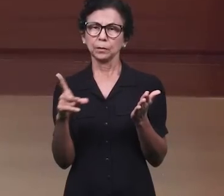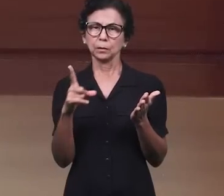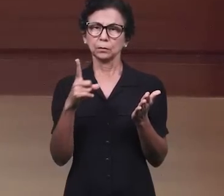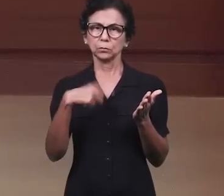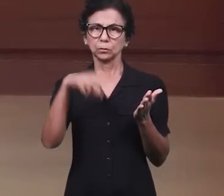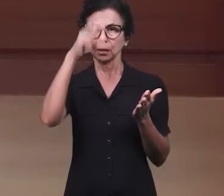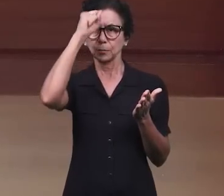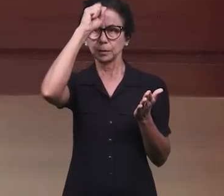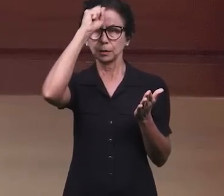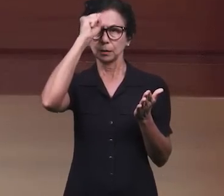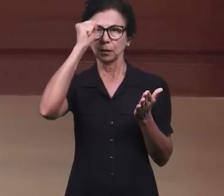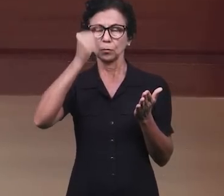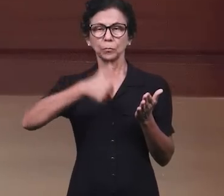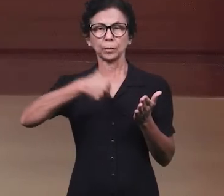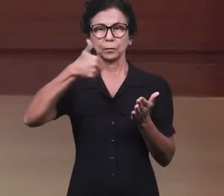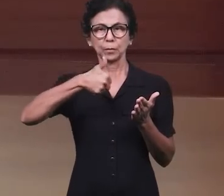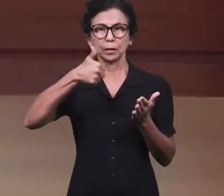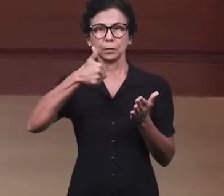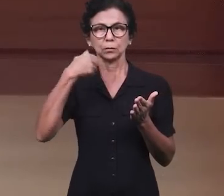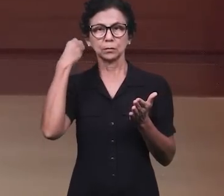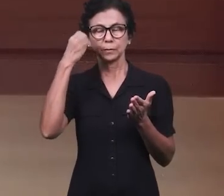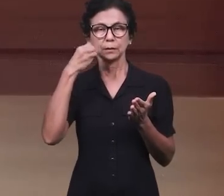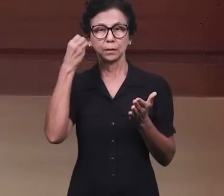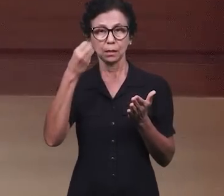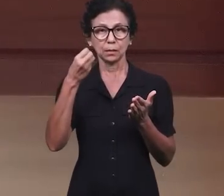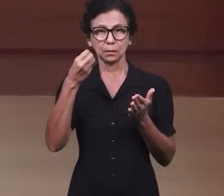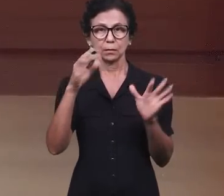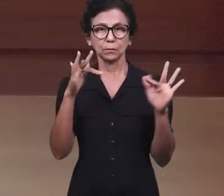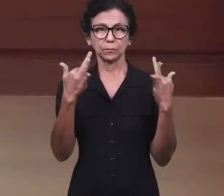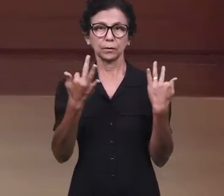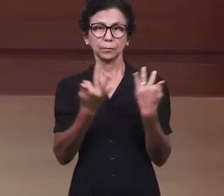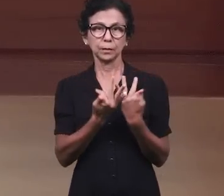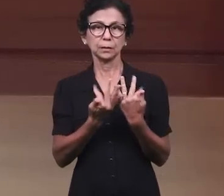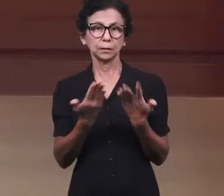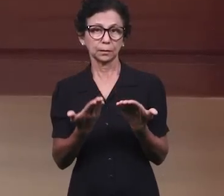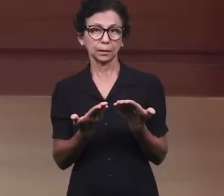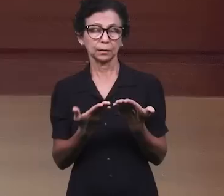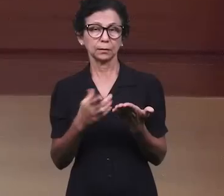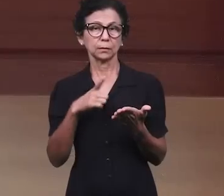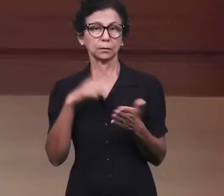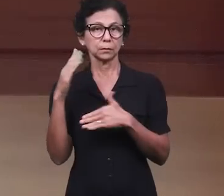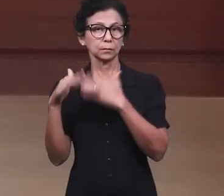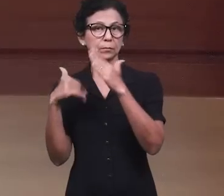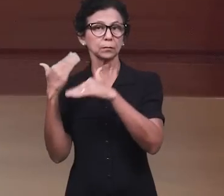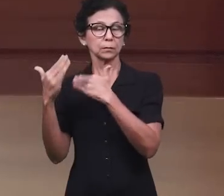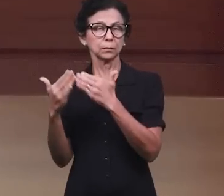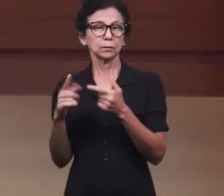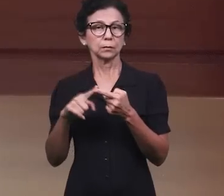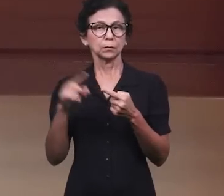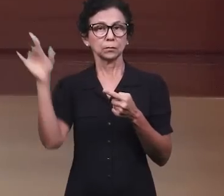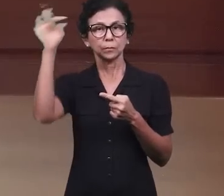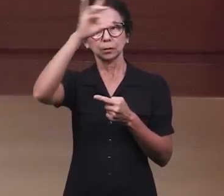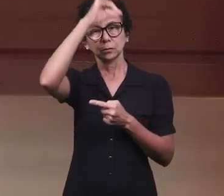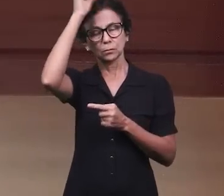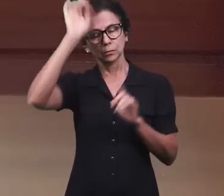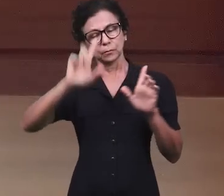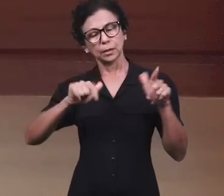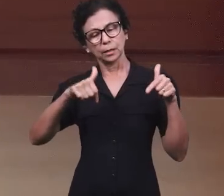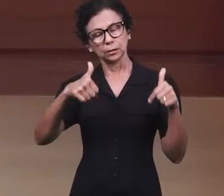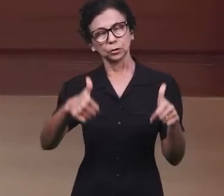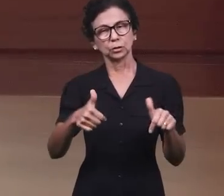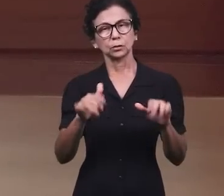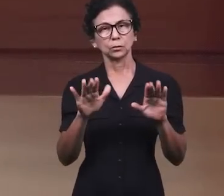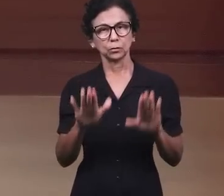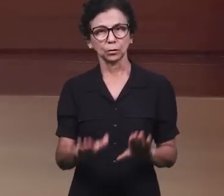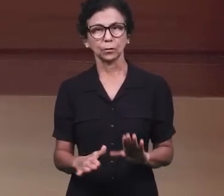nosso coração e ela precisa ter vida dentro da nossa casa, dentro da nossa família. Aqui a gente vê o processo, né? E é o Espírito Santo que